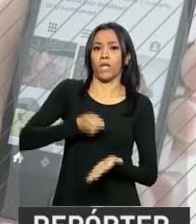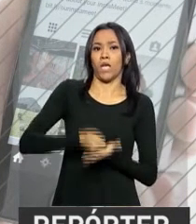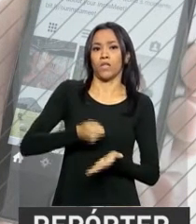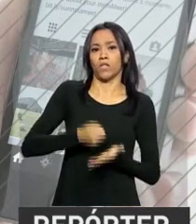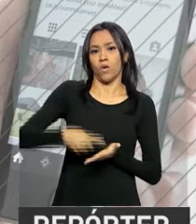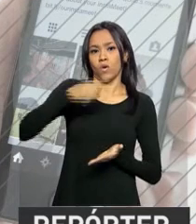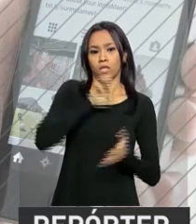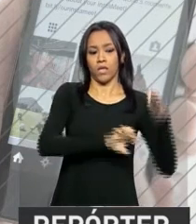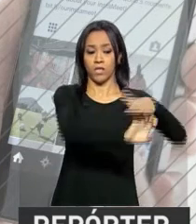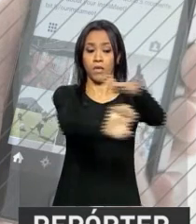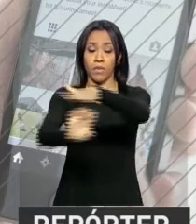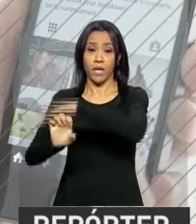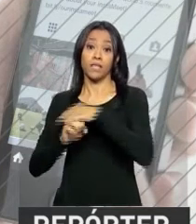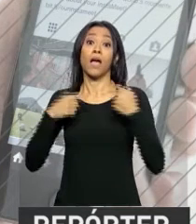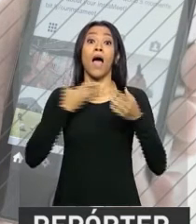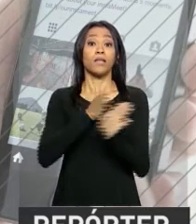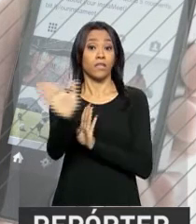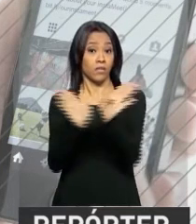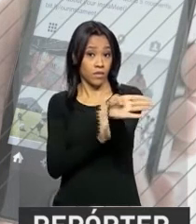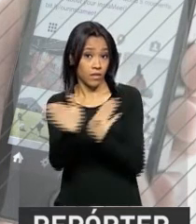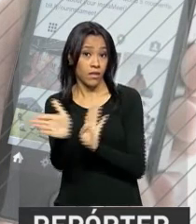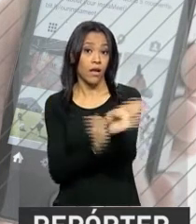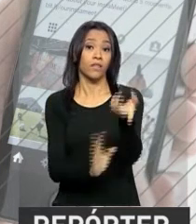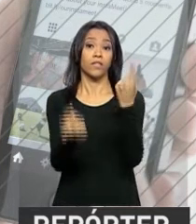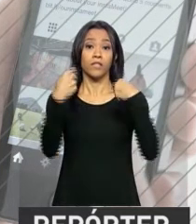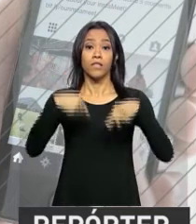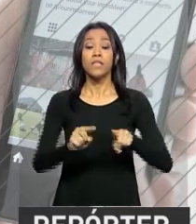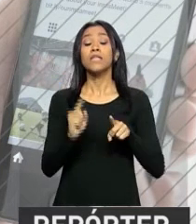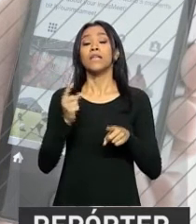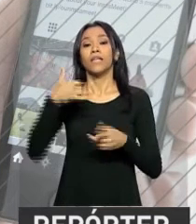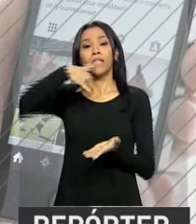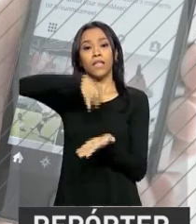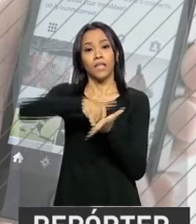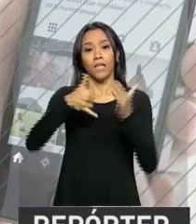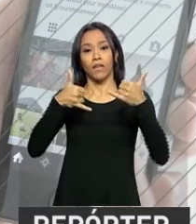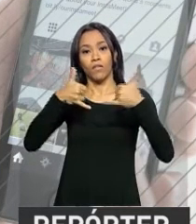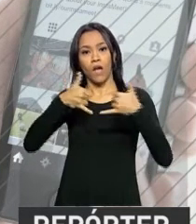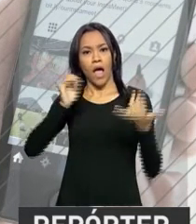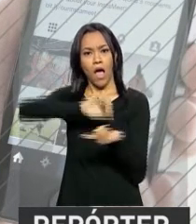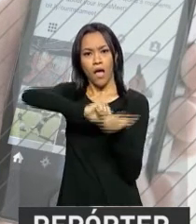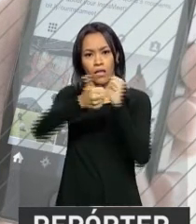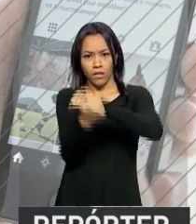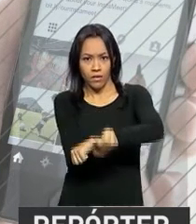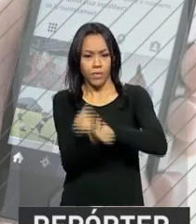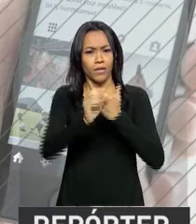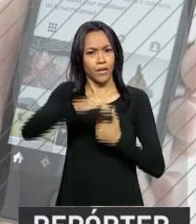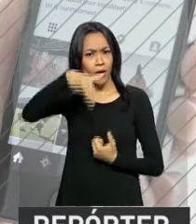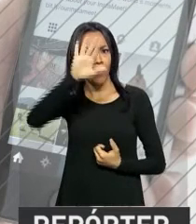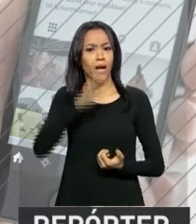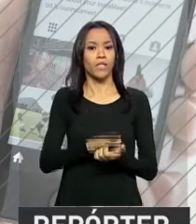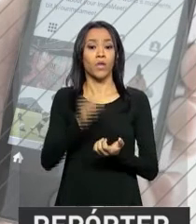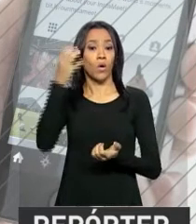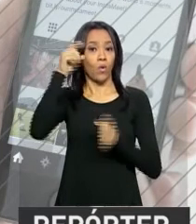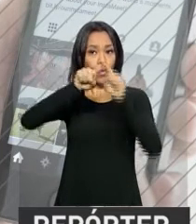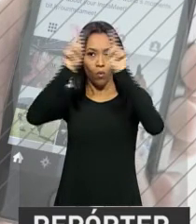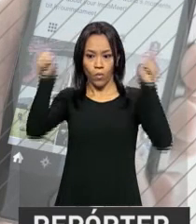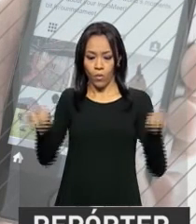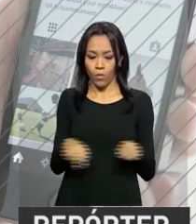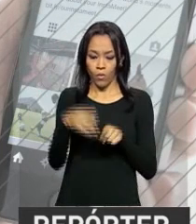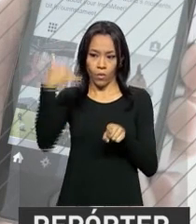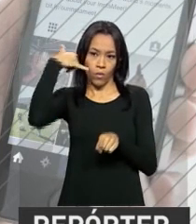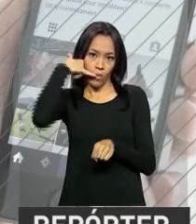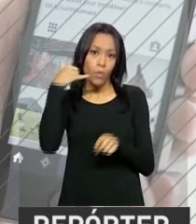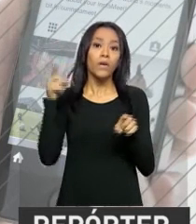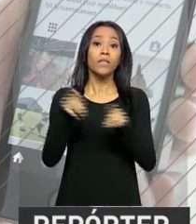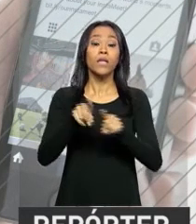operadoras, acessibilidade nos terminais, telefone de uso público adaptado, mais conhecido como orelhão, e central